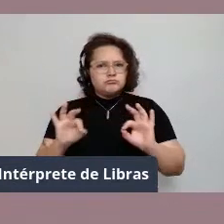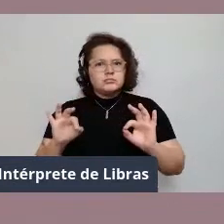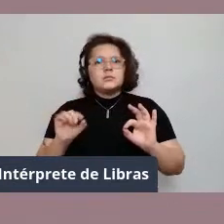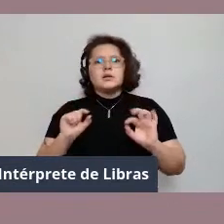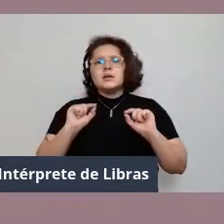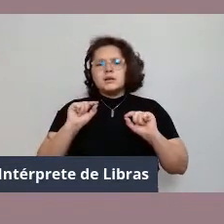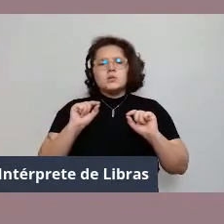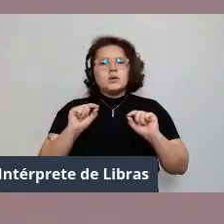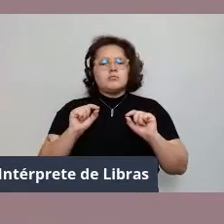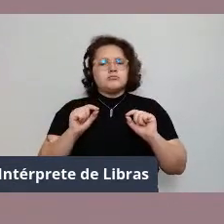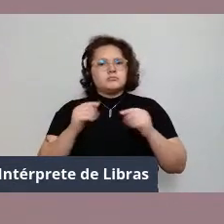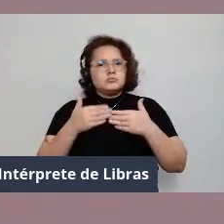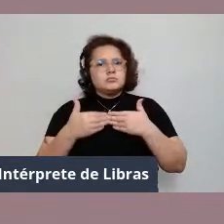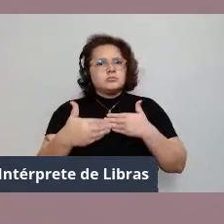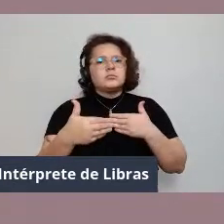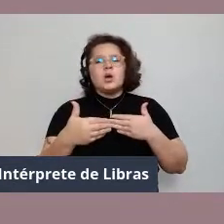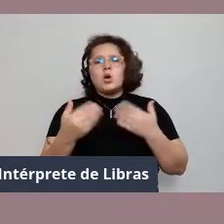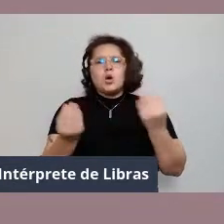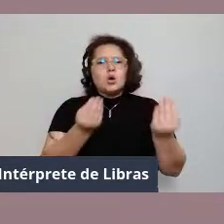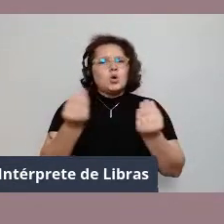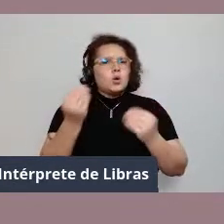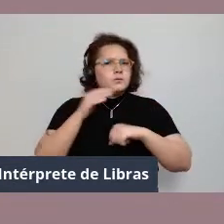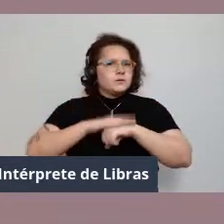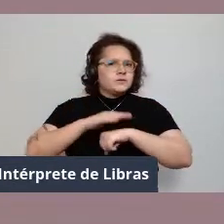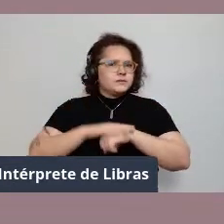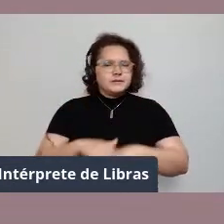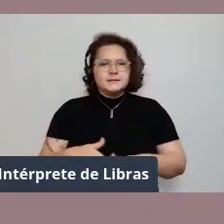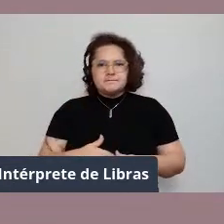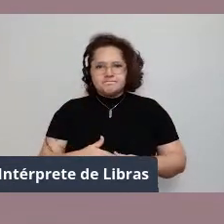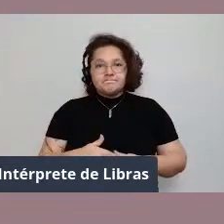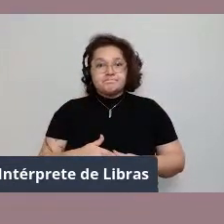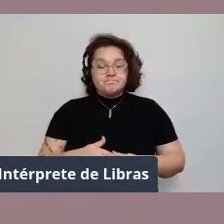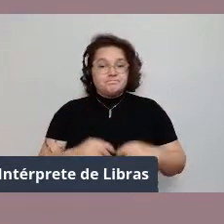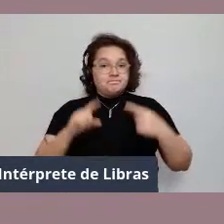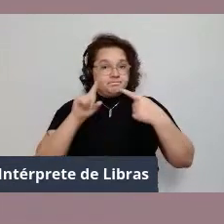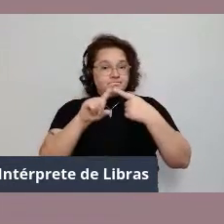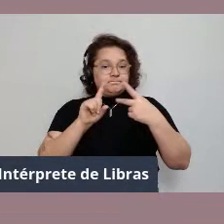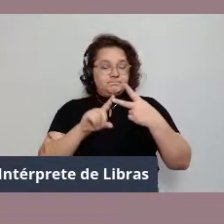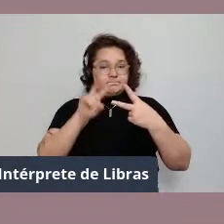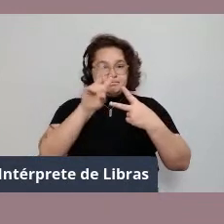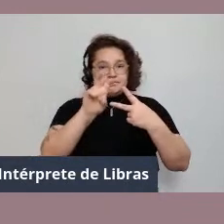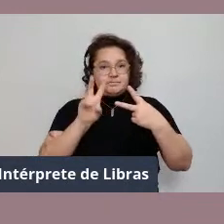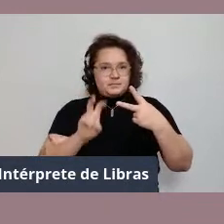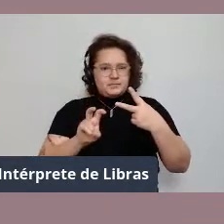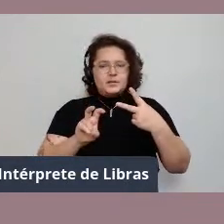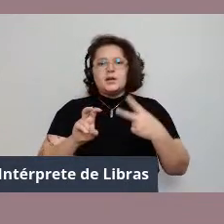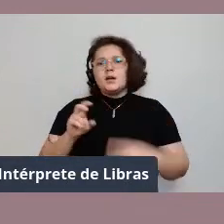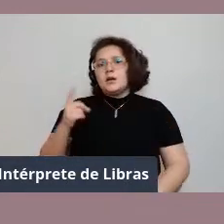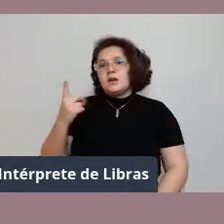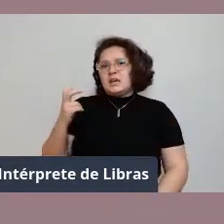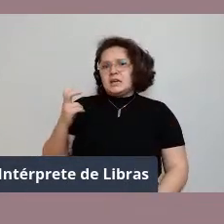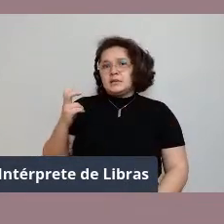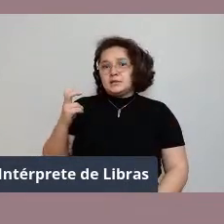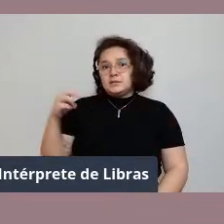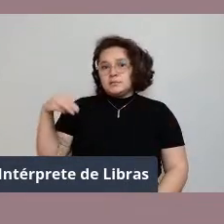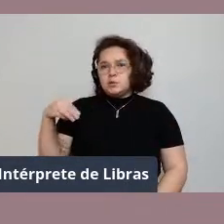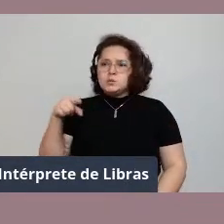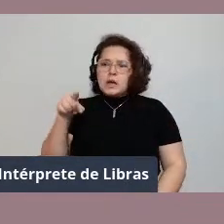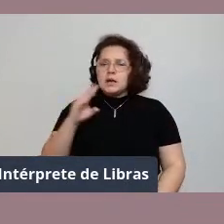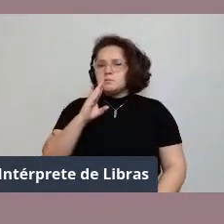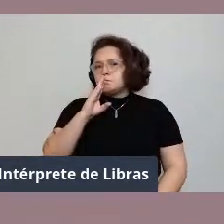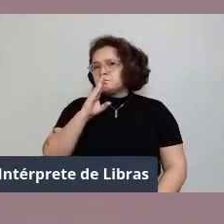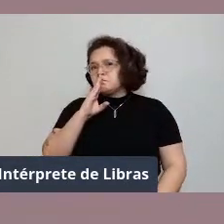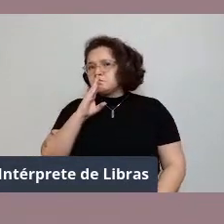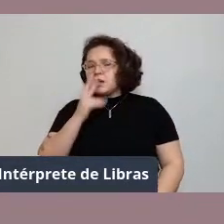onde começar. A partir desses dois temas, após uns 15 minutos em que ela falara muito pouco,